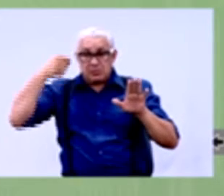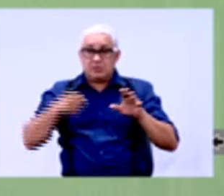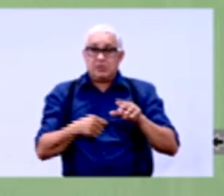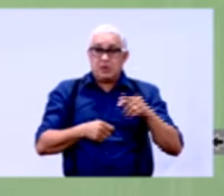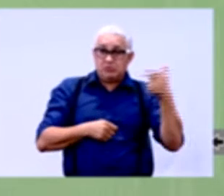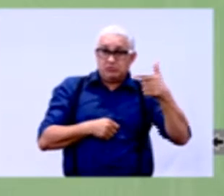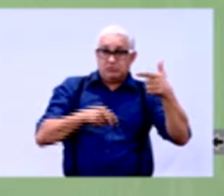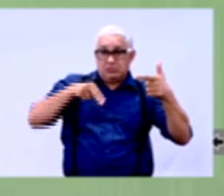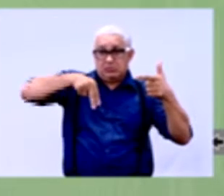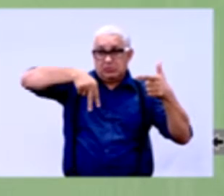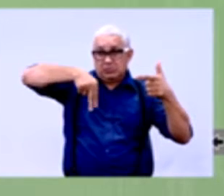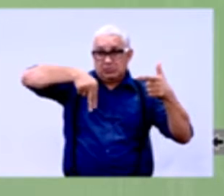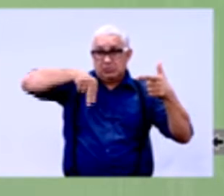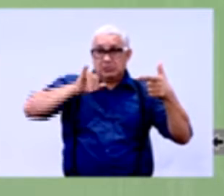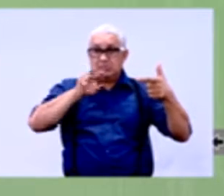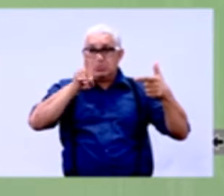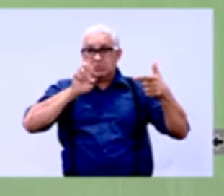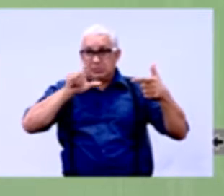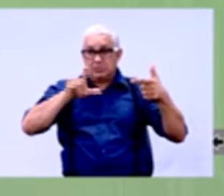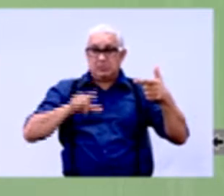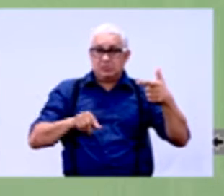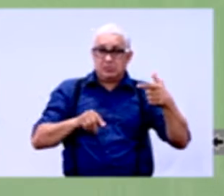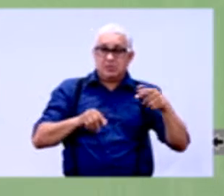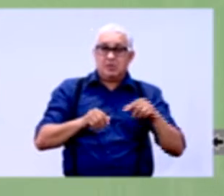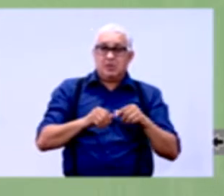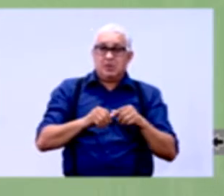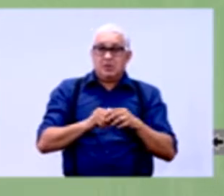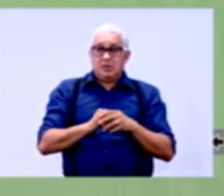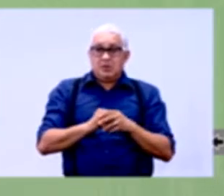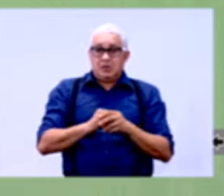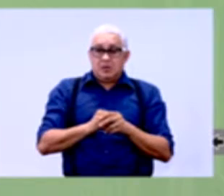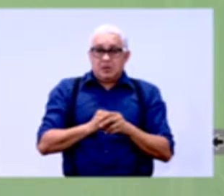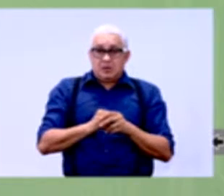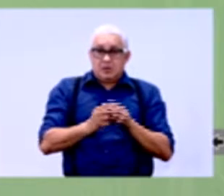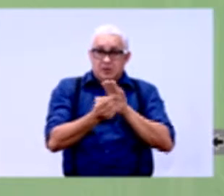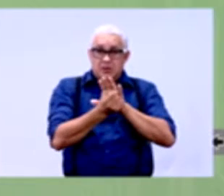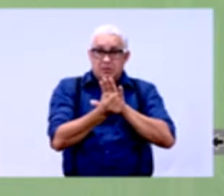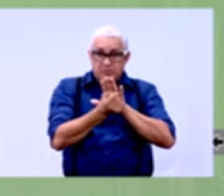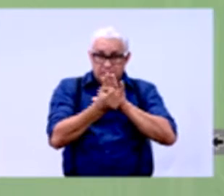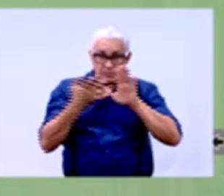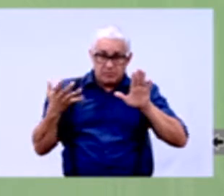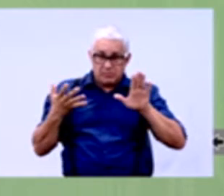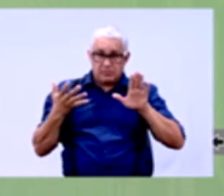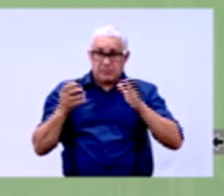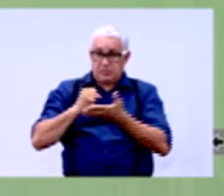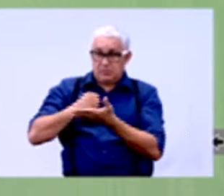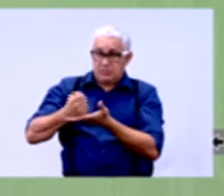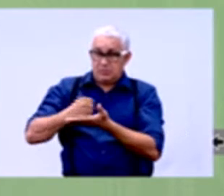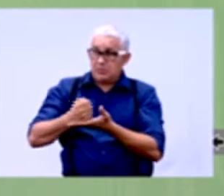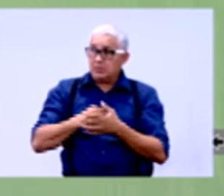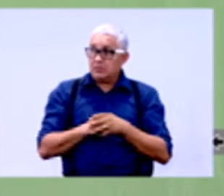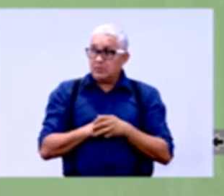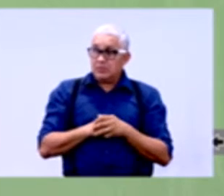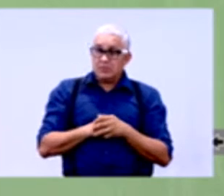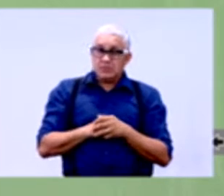segundo nível, que aí falamos da aplicação para o controle,